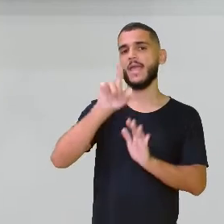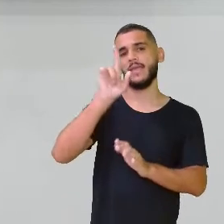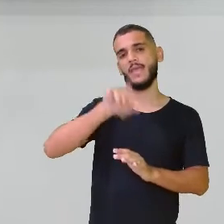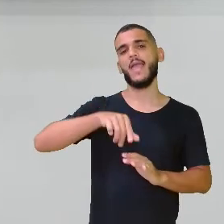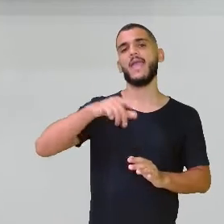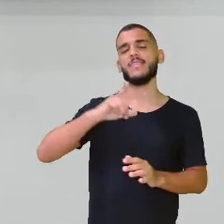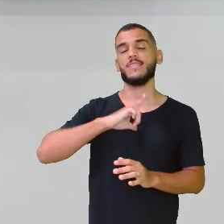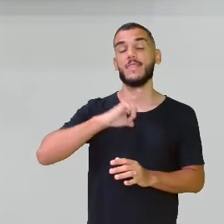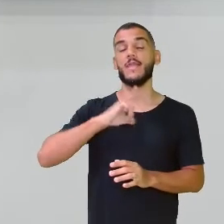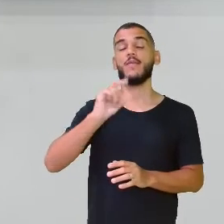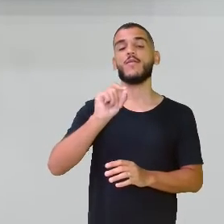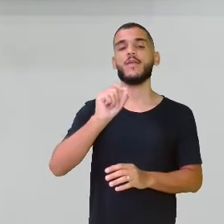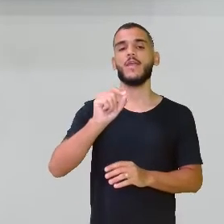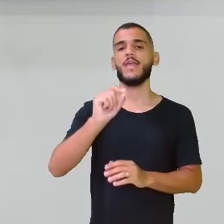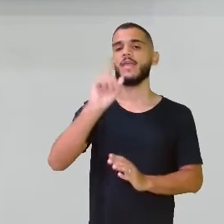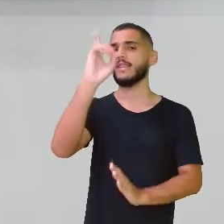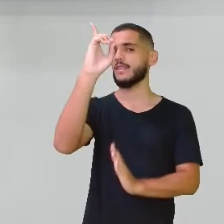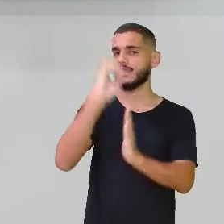ganha esse